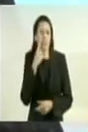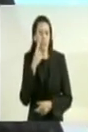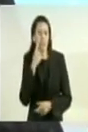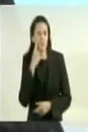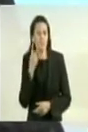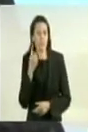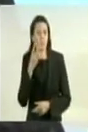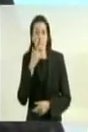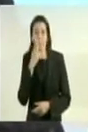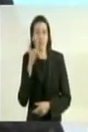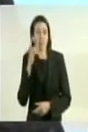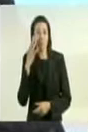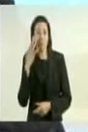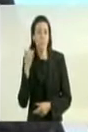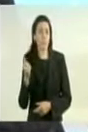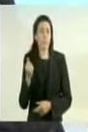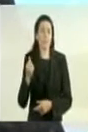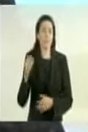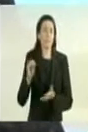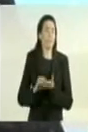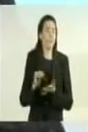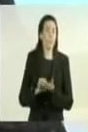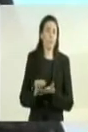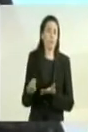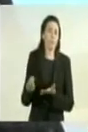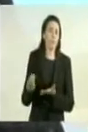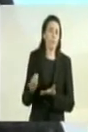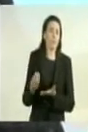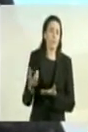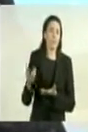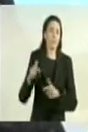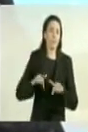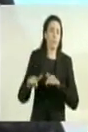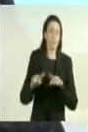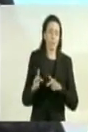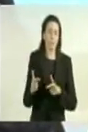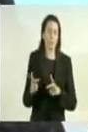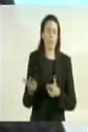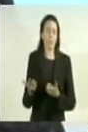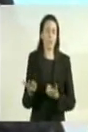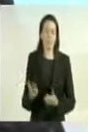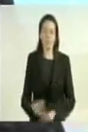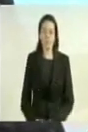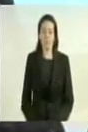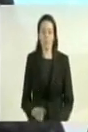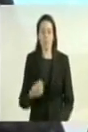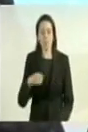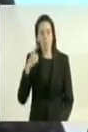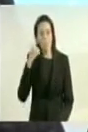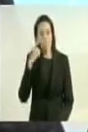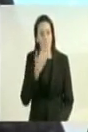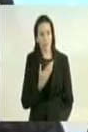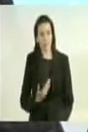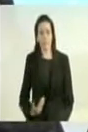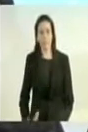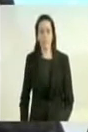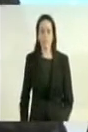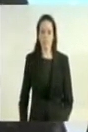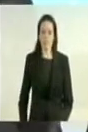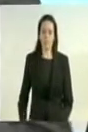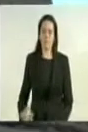que eu entendo que os governos tem que fazer da forma como o governador Flávio